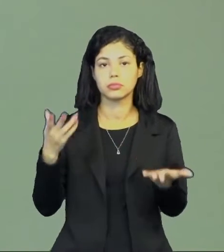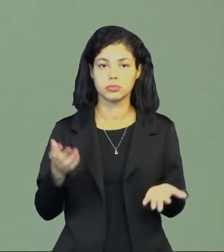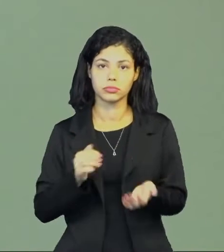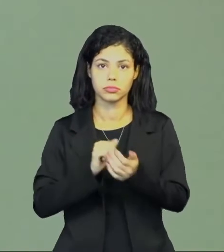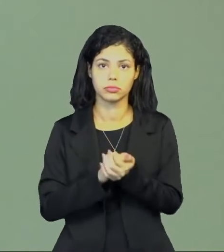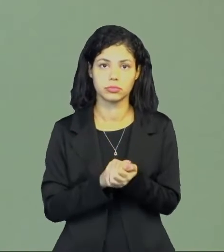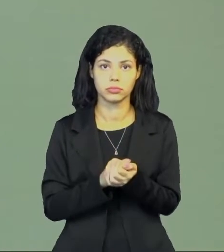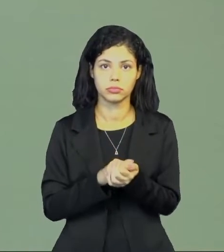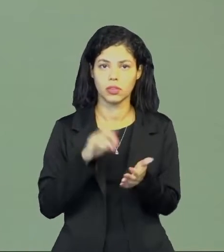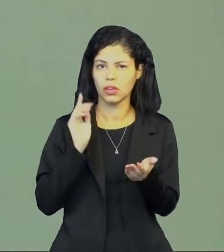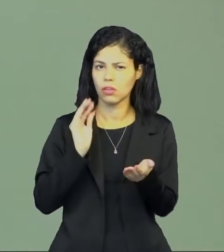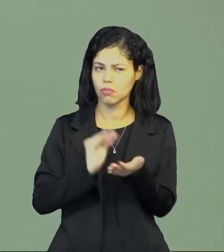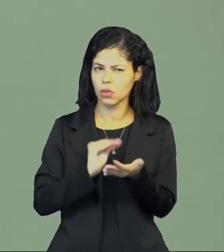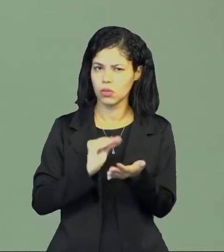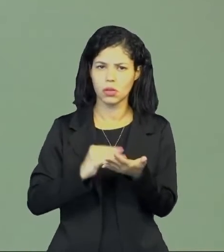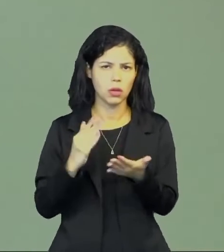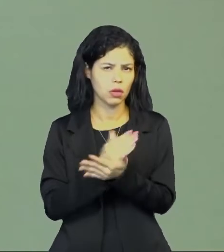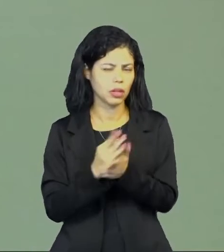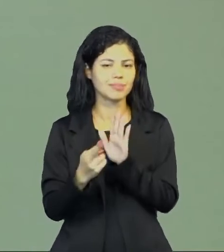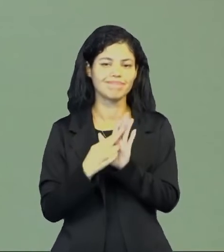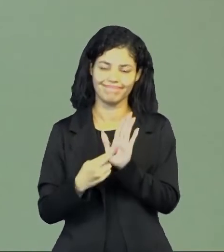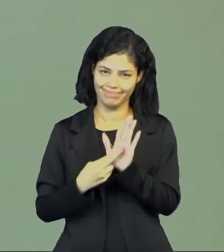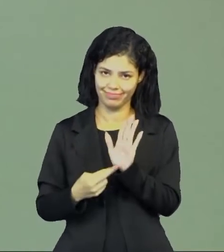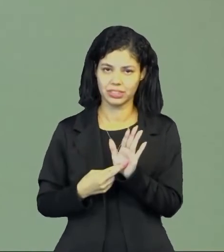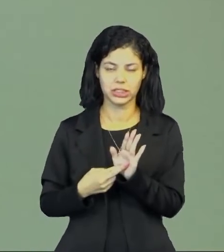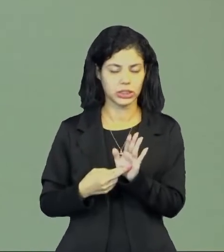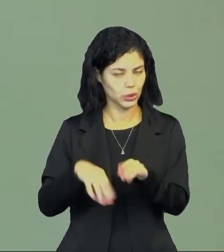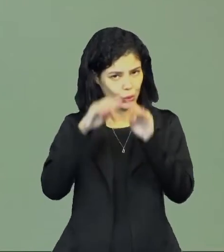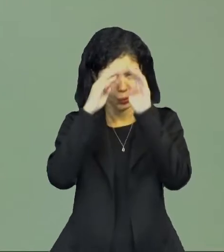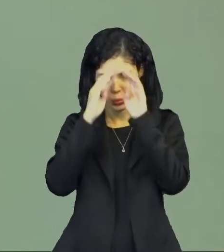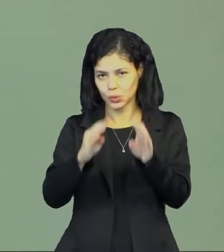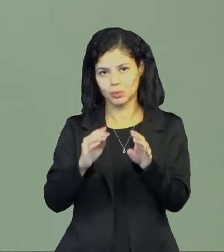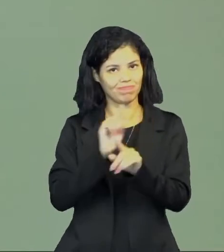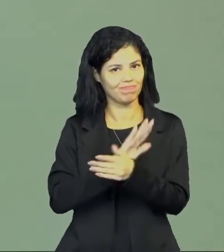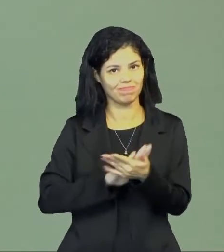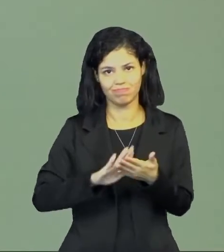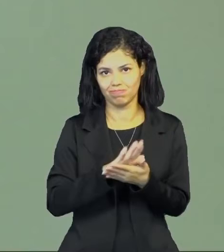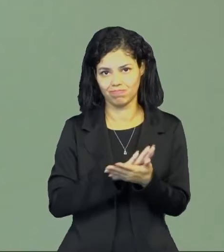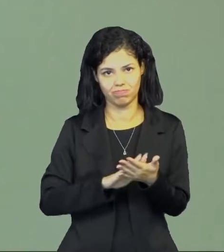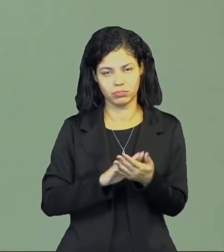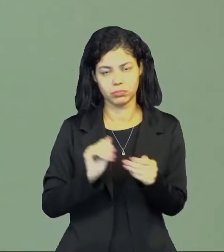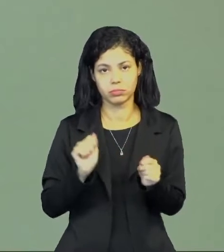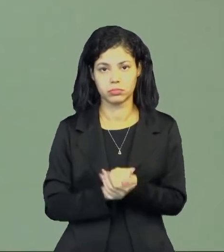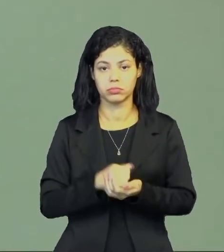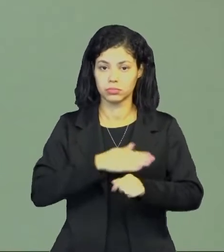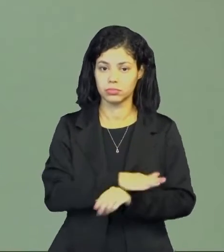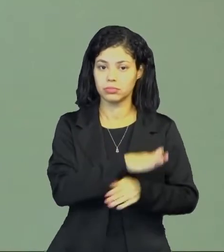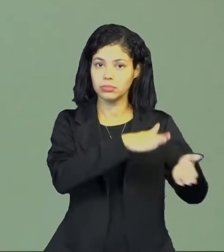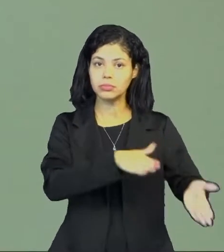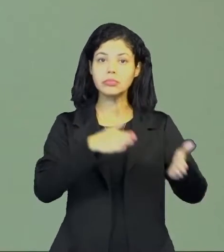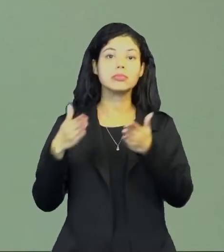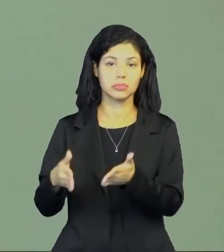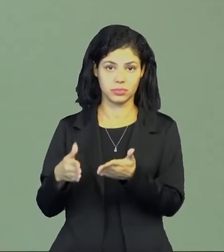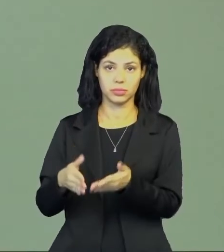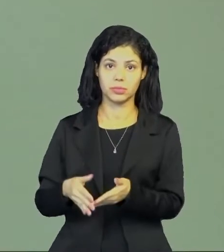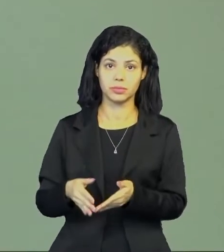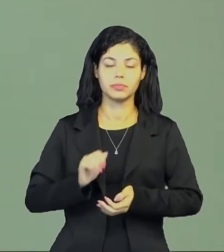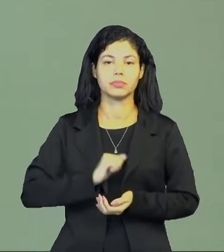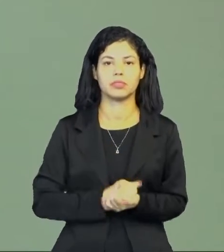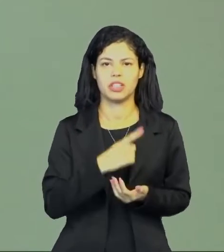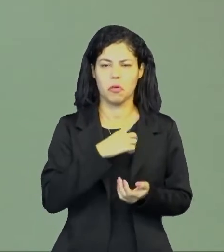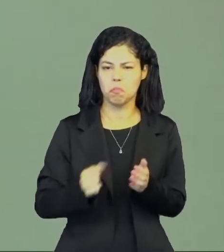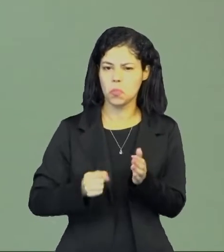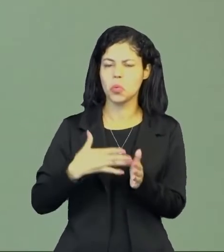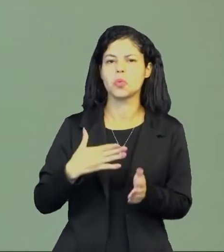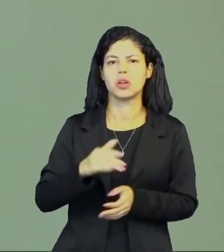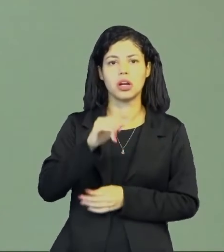ela descumpriu algumas regras do bloco, né? Sabemos que também a Venezuela, ela passou e passa por uma crise econômica